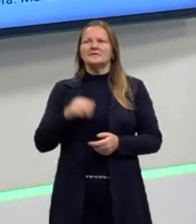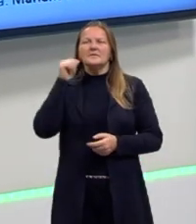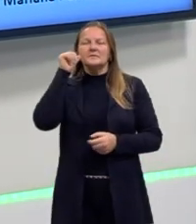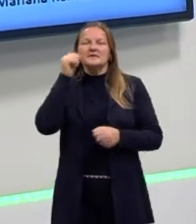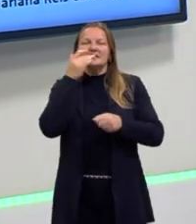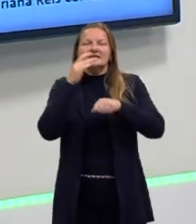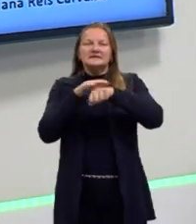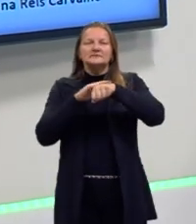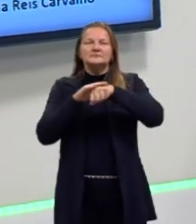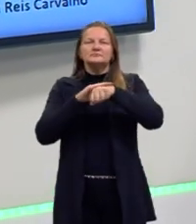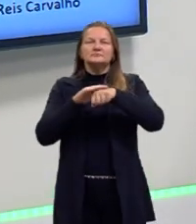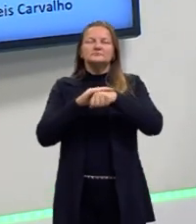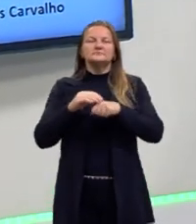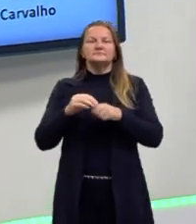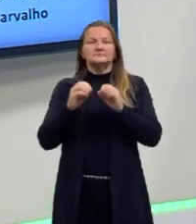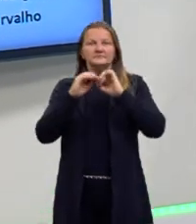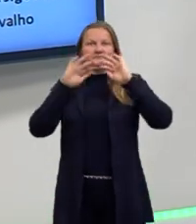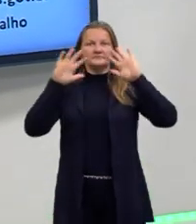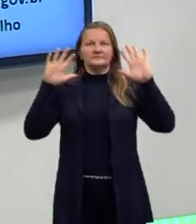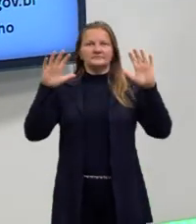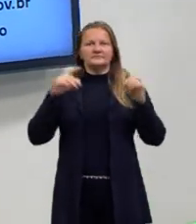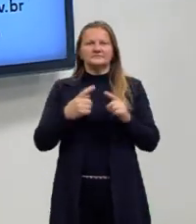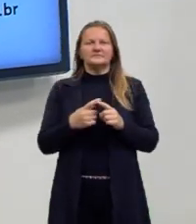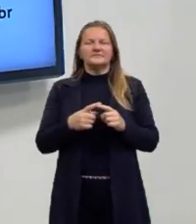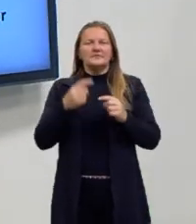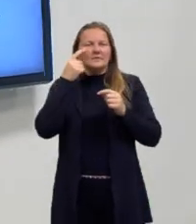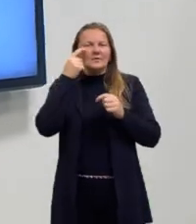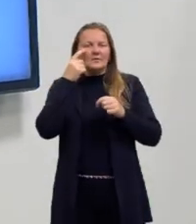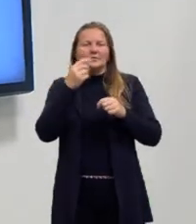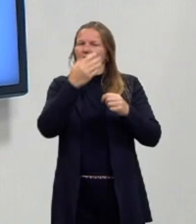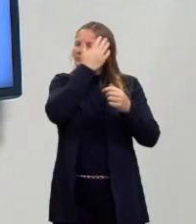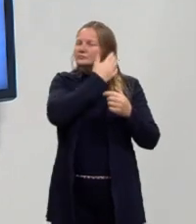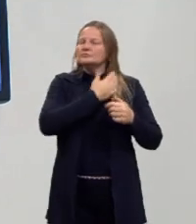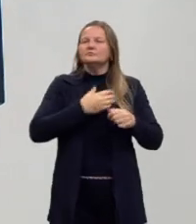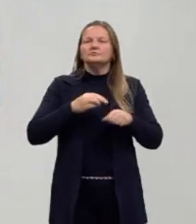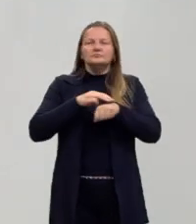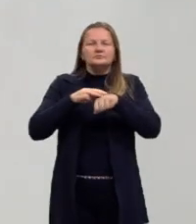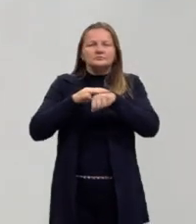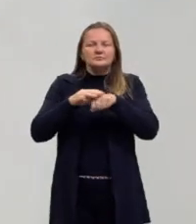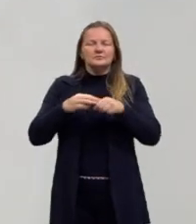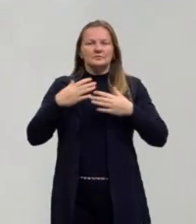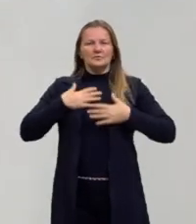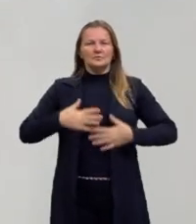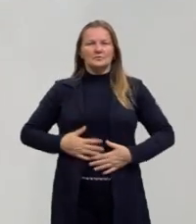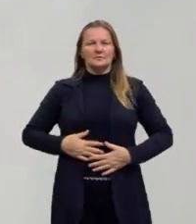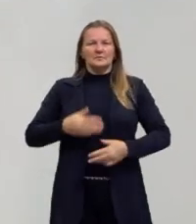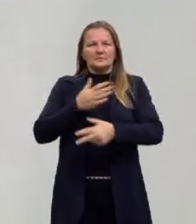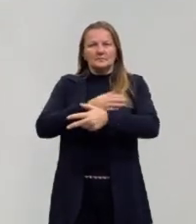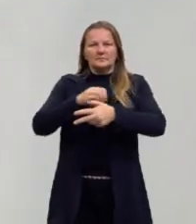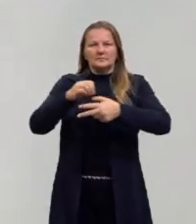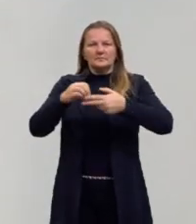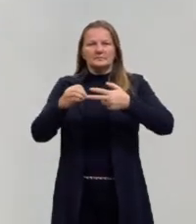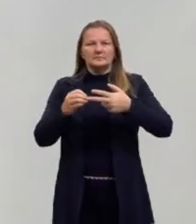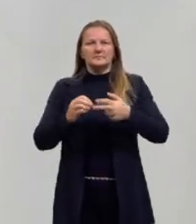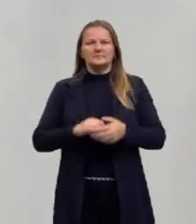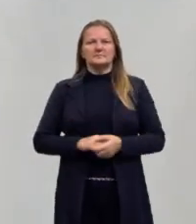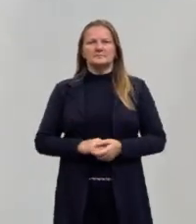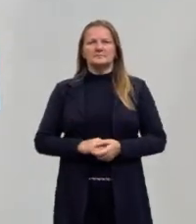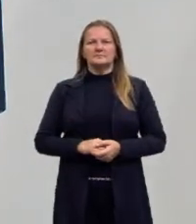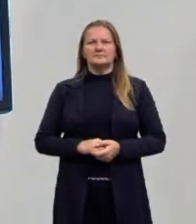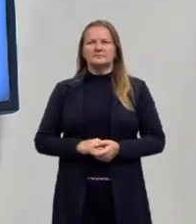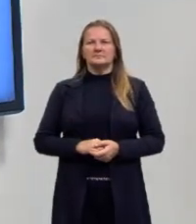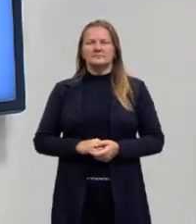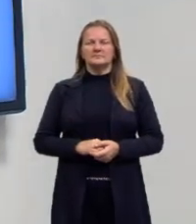mulher branca, de pele clara, cabelos e olhos castanhos. Estou vestindo a camiseta do Pré-ENEM na cor magenta